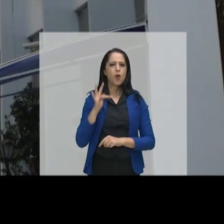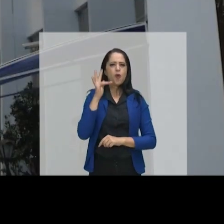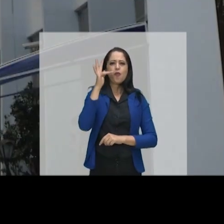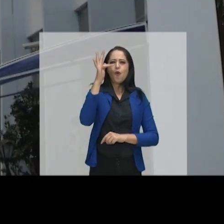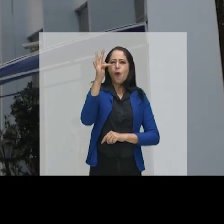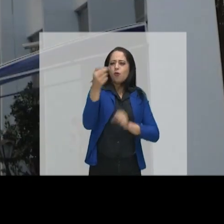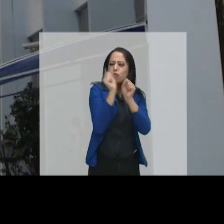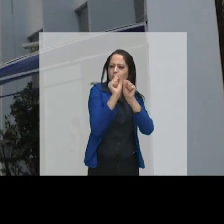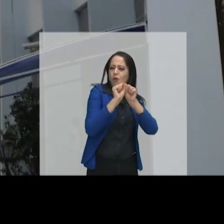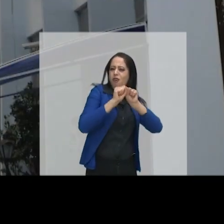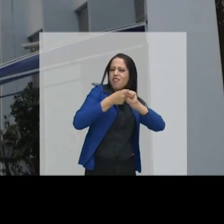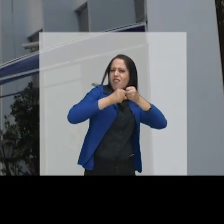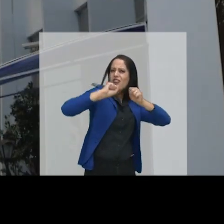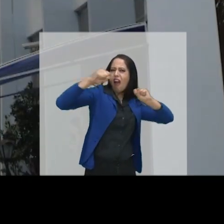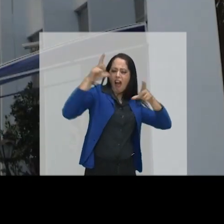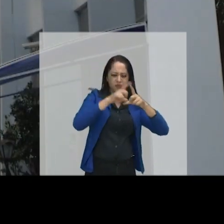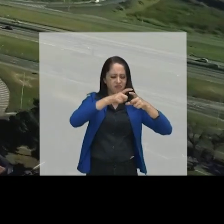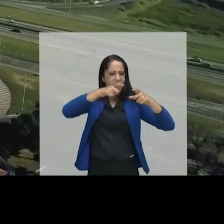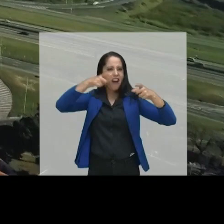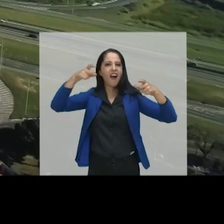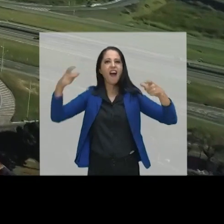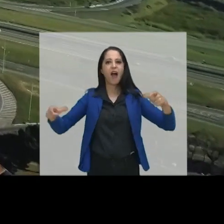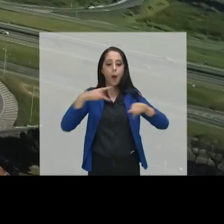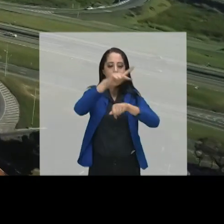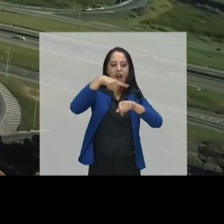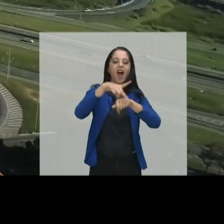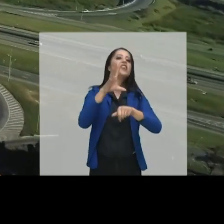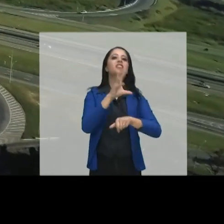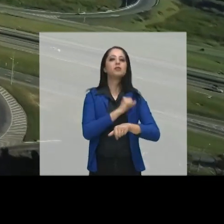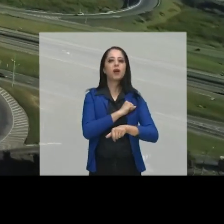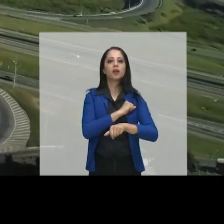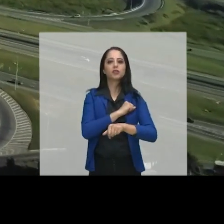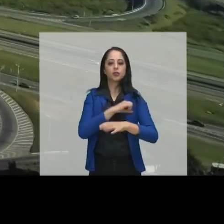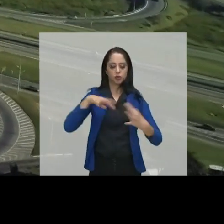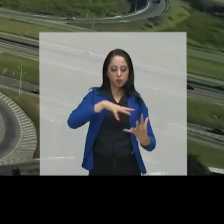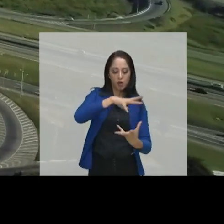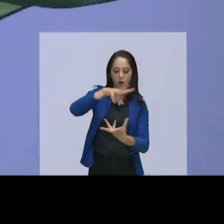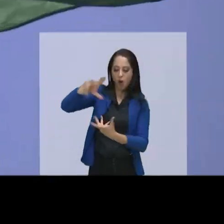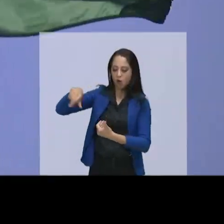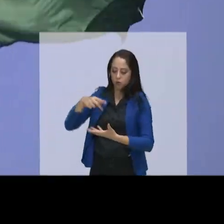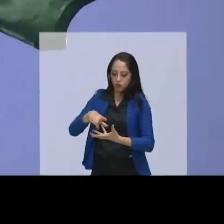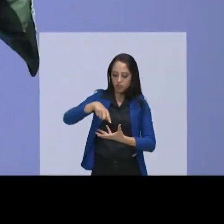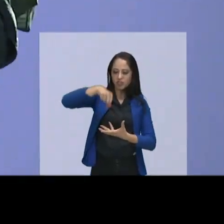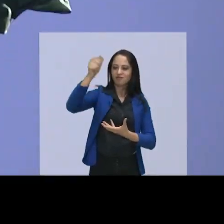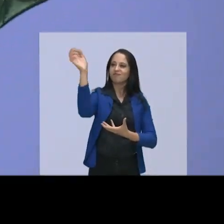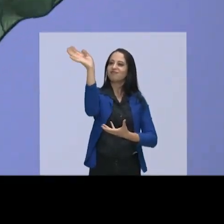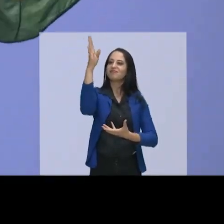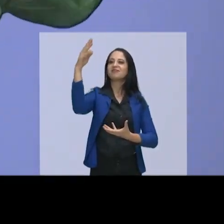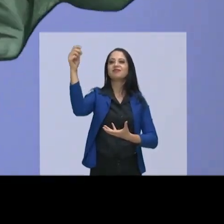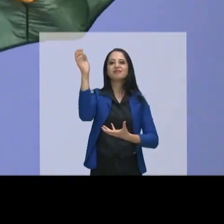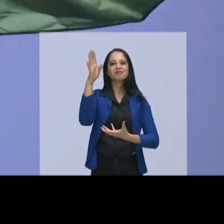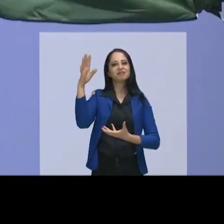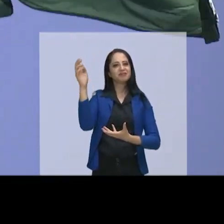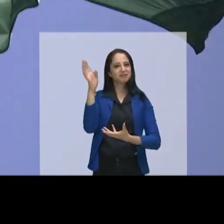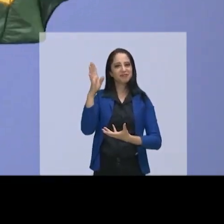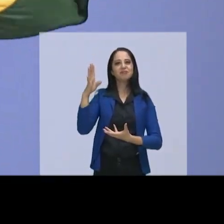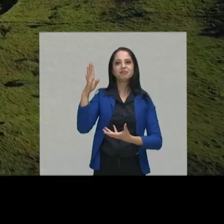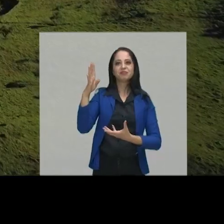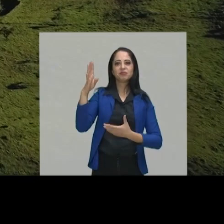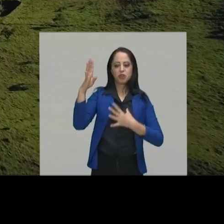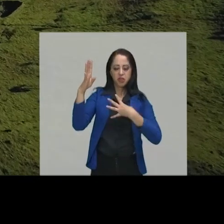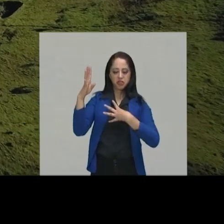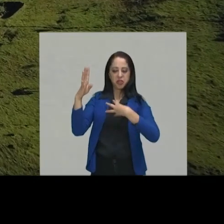futuro espelha essa grandeza, terra dourada. Entre outras mil és do Brasil, ó pátria